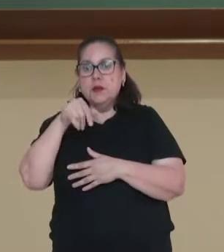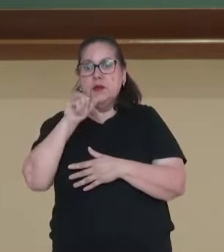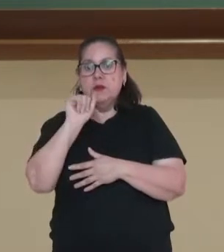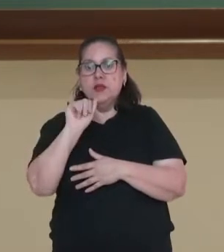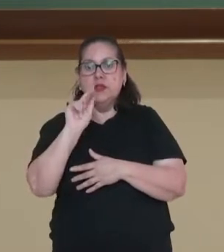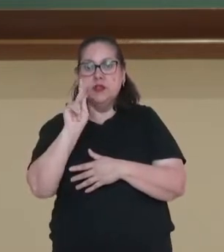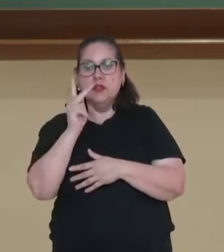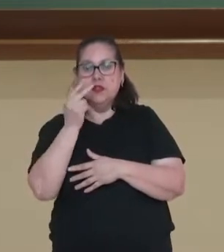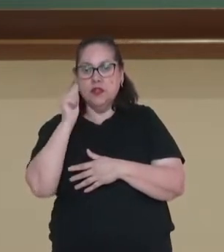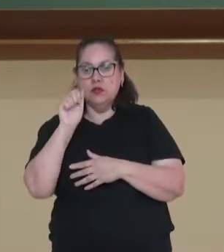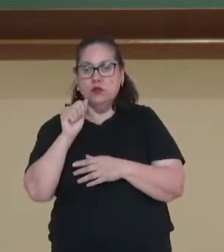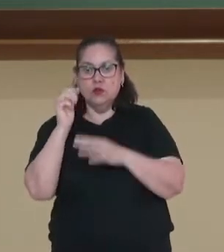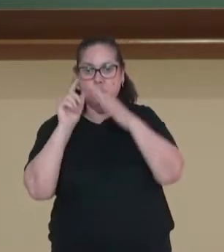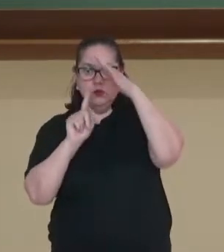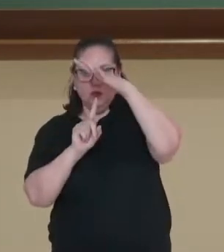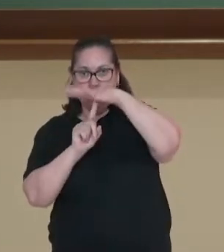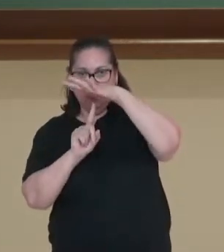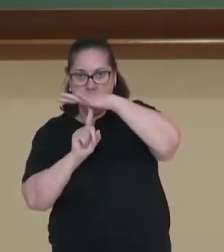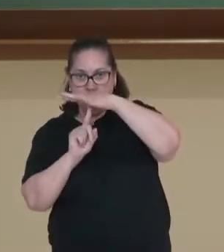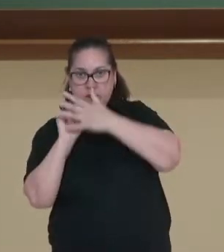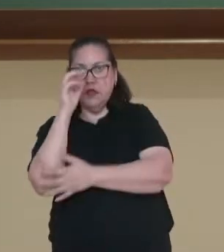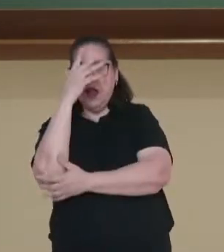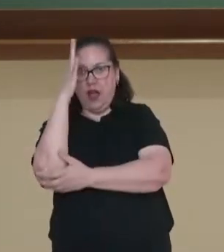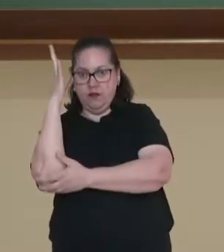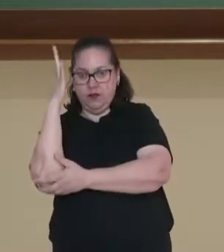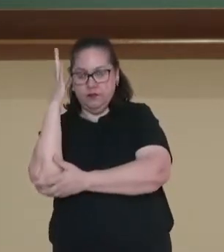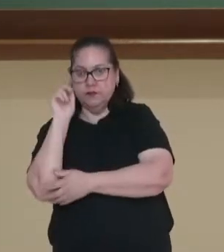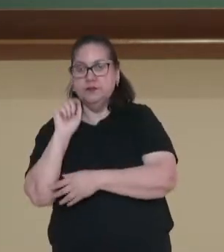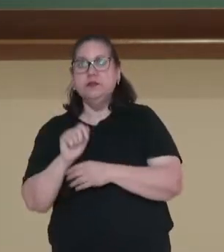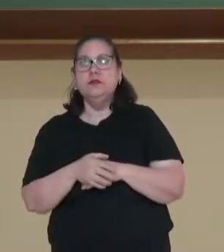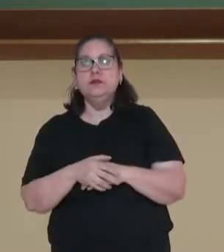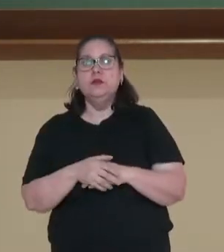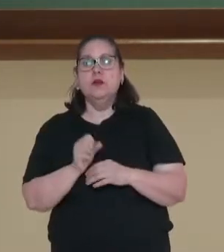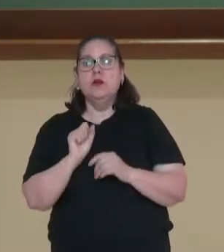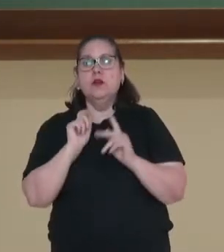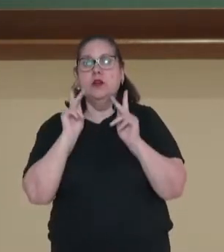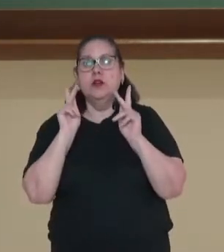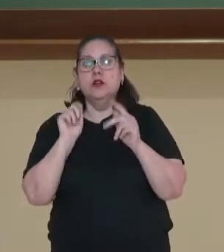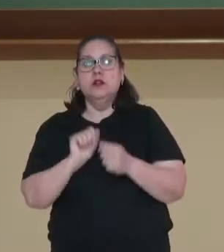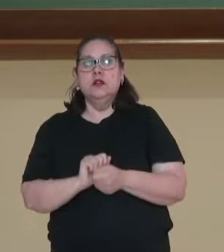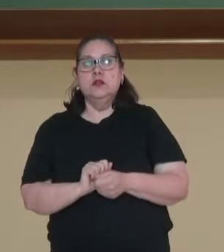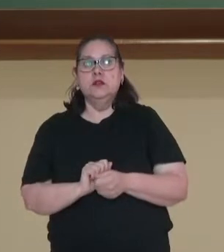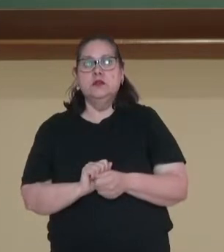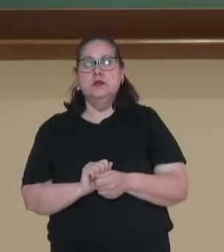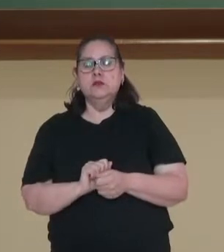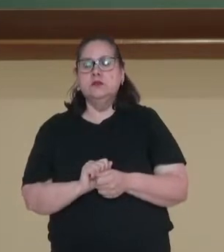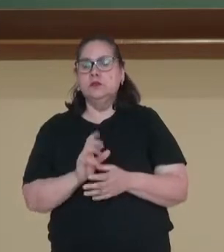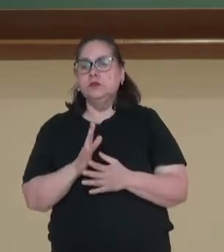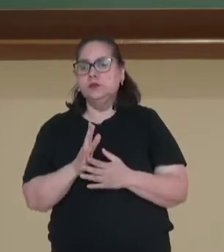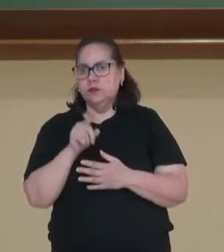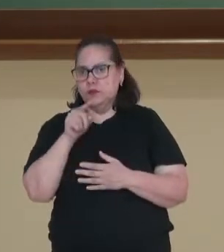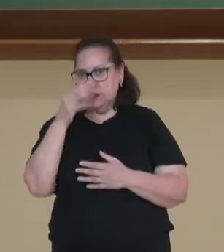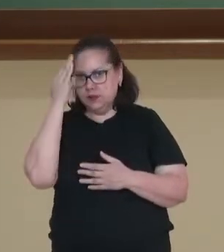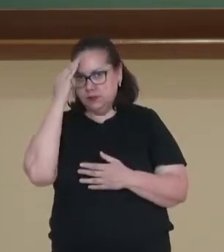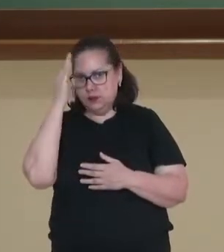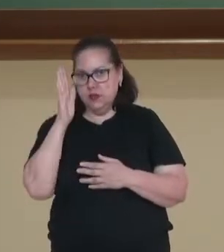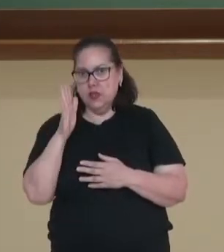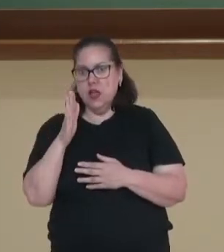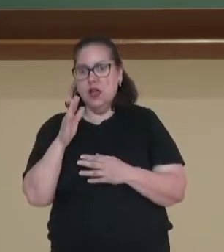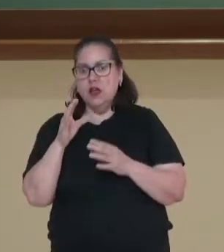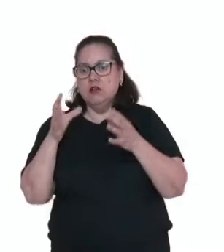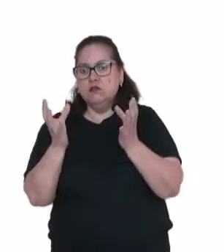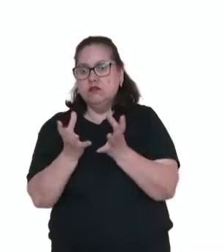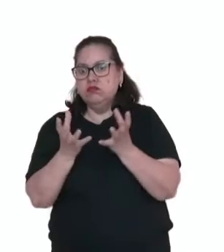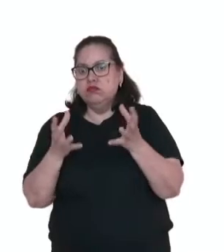Paraná, o símbolo, né? A árvore símbolo aqui do Paraná, ok? Bom, você sabia que a couve-flor